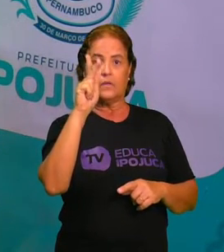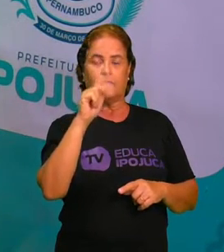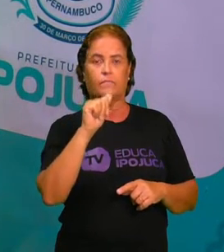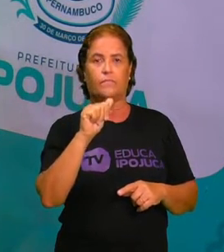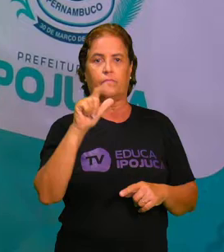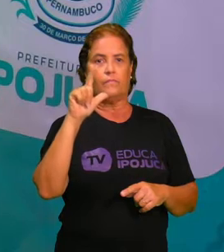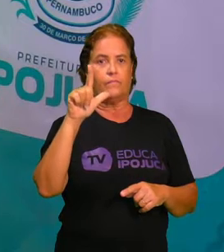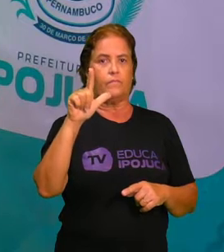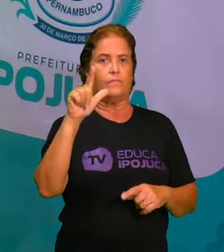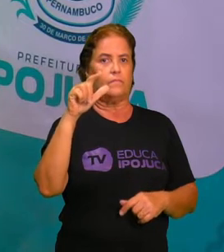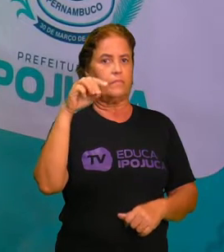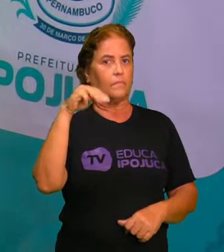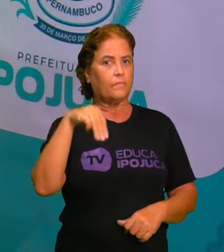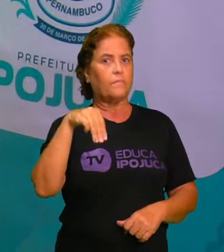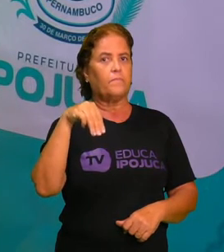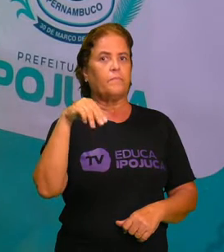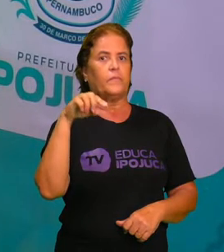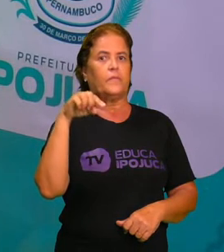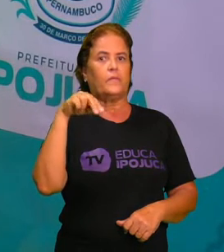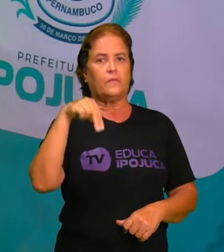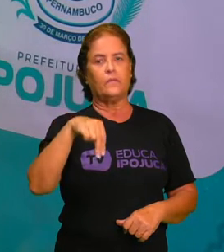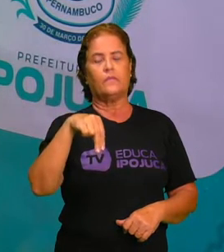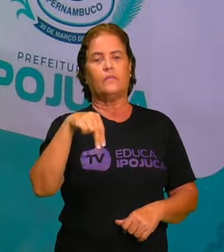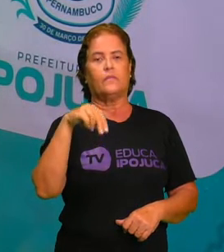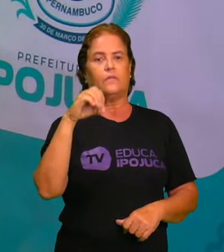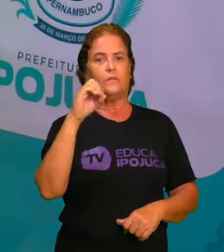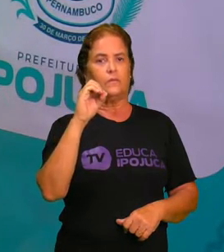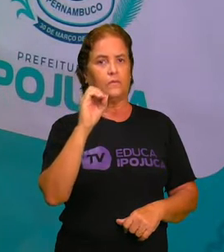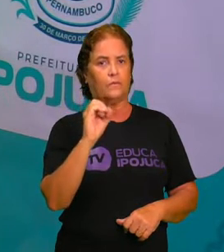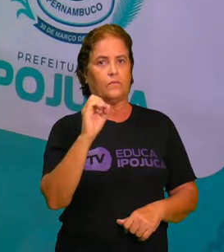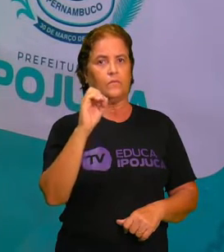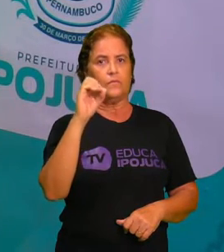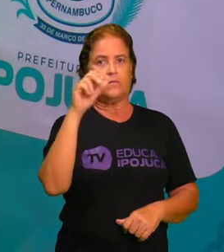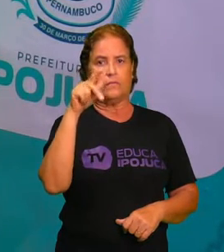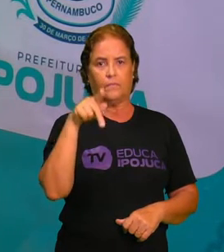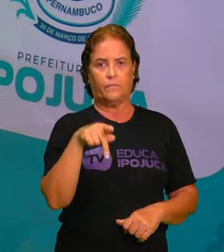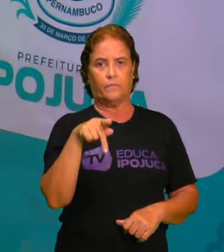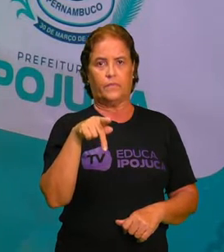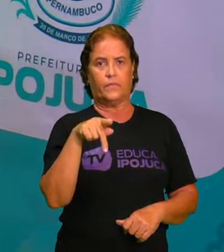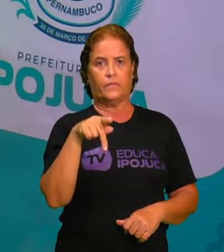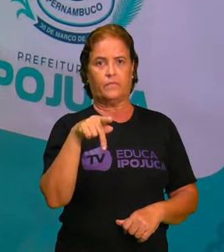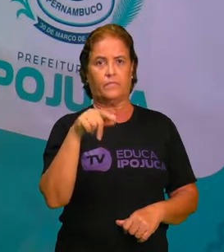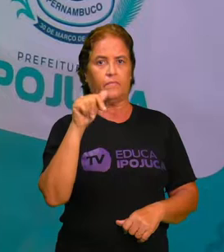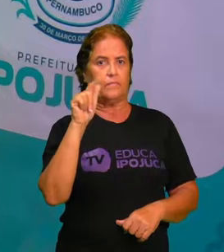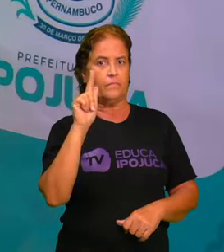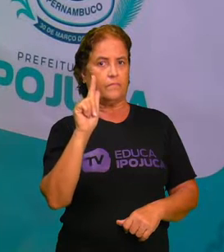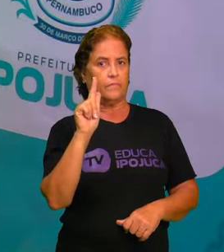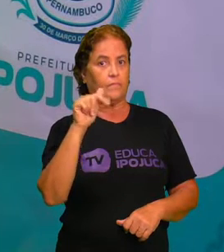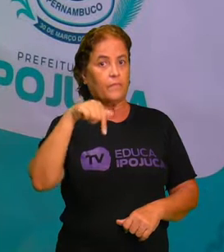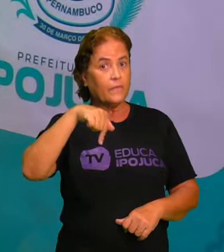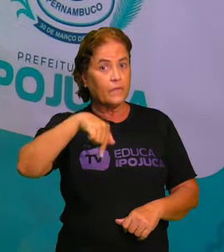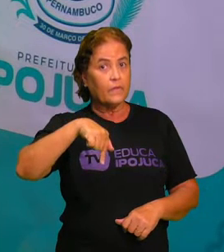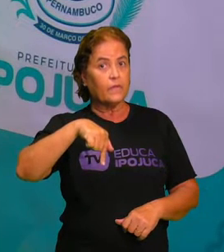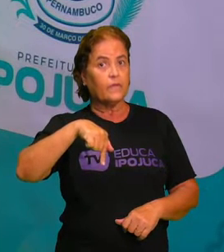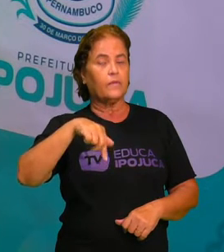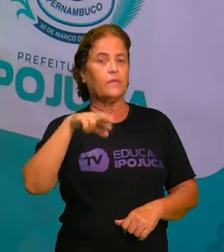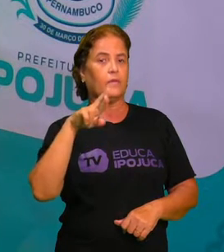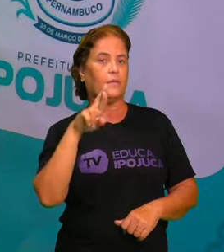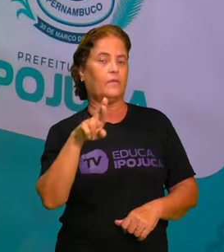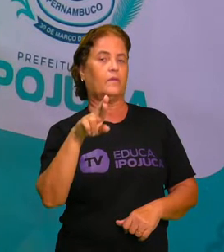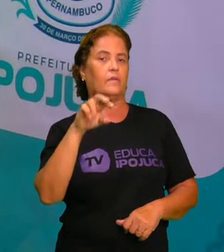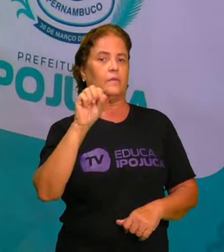j k l m n o p